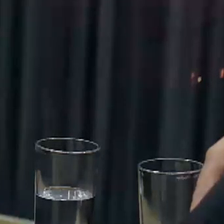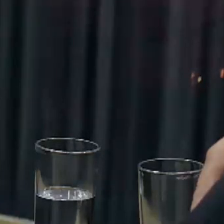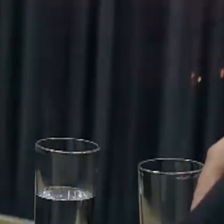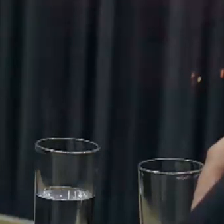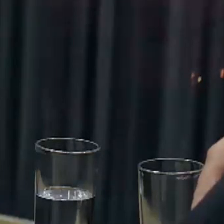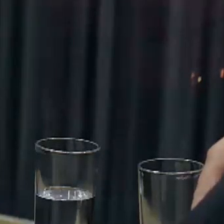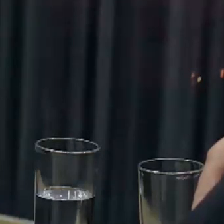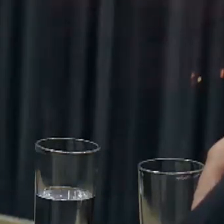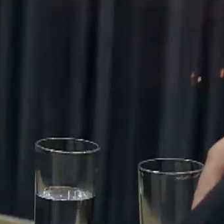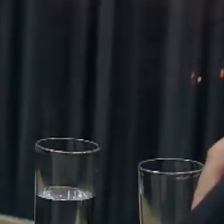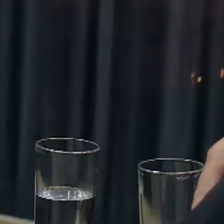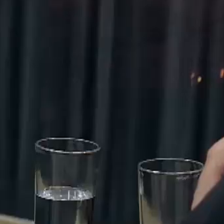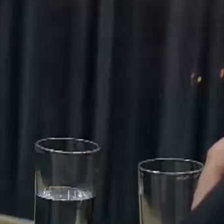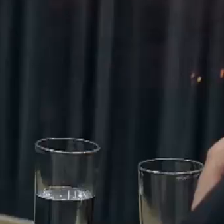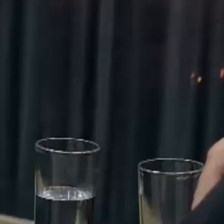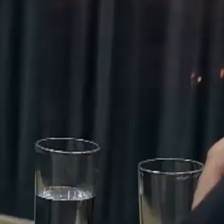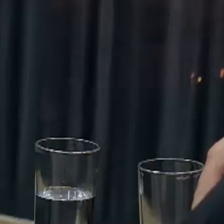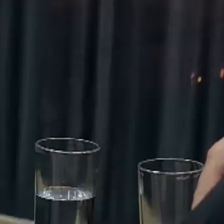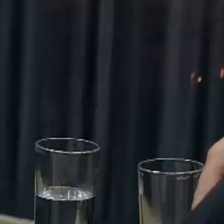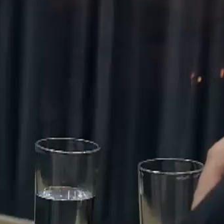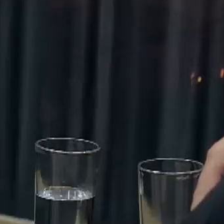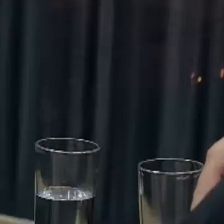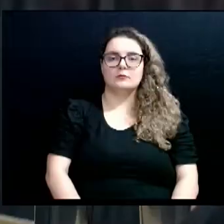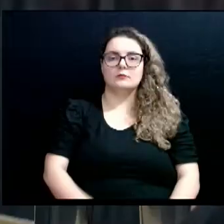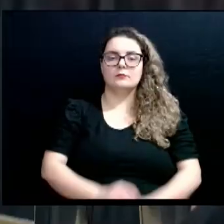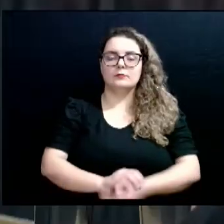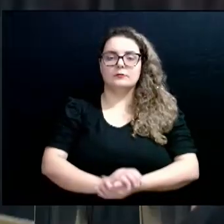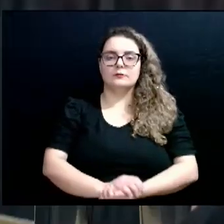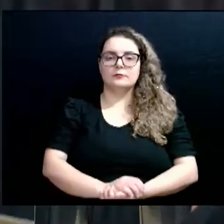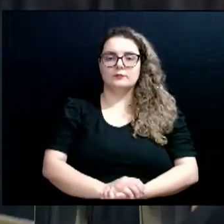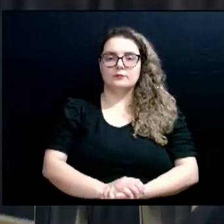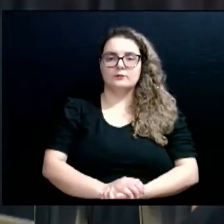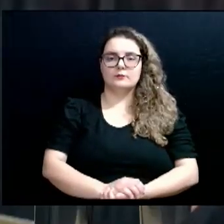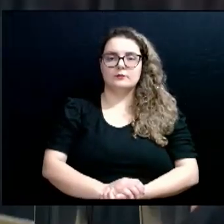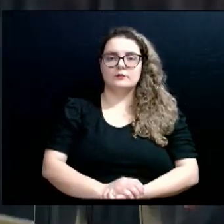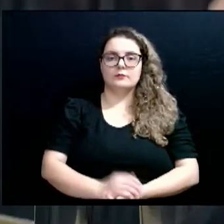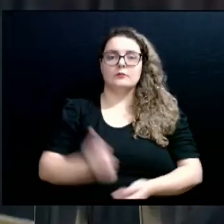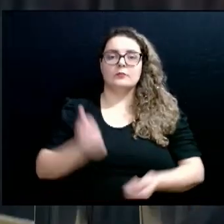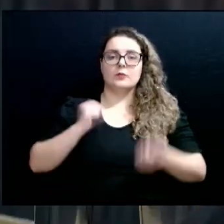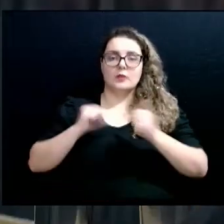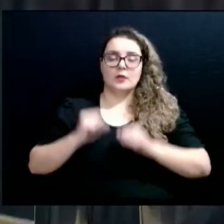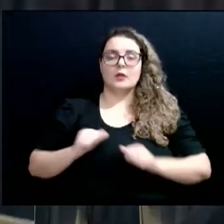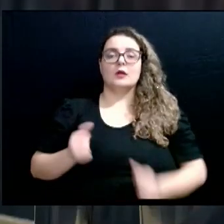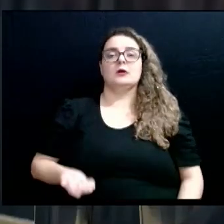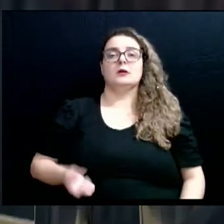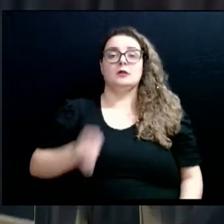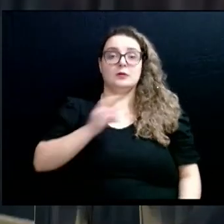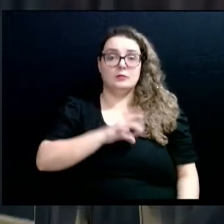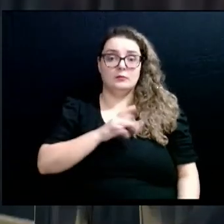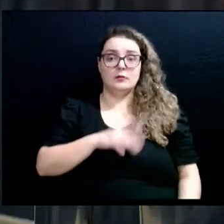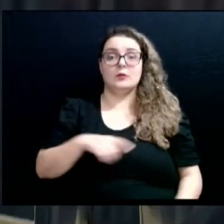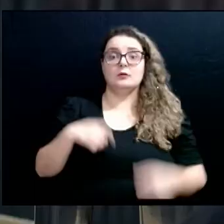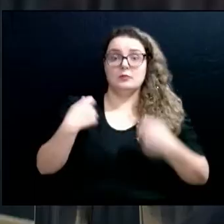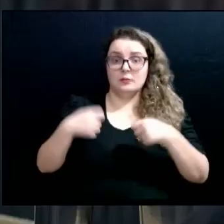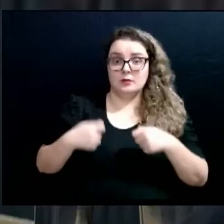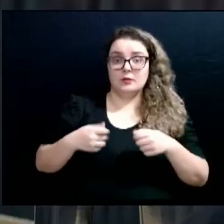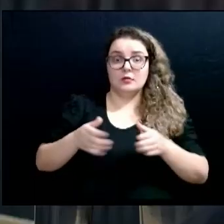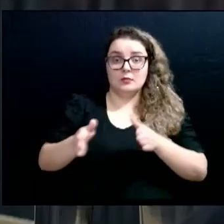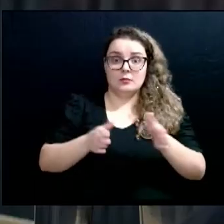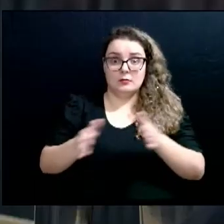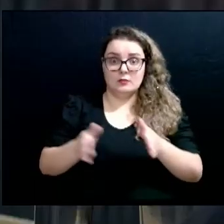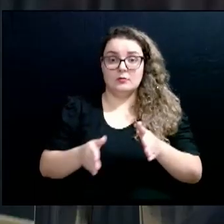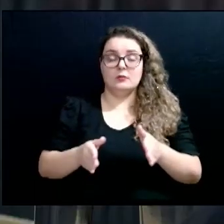Para a gente tratar ansiedade e medo, necessariamente a gente vai ter uma etapa de